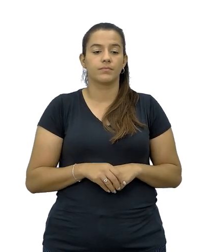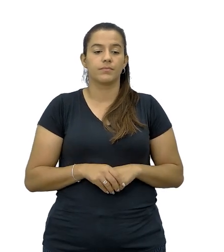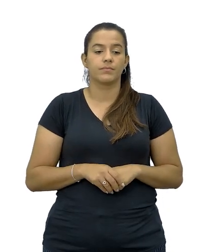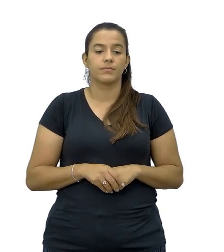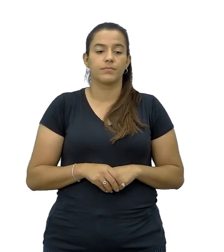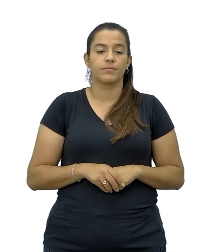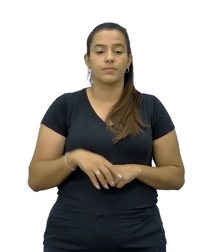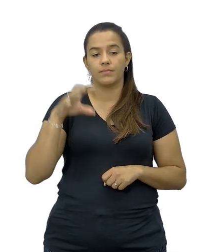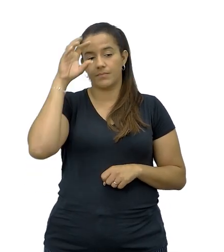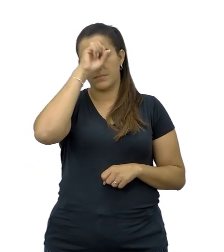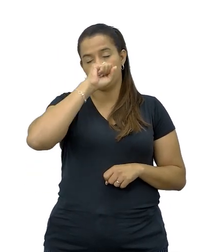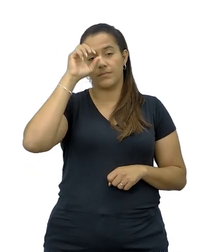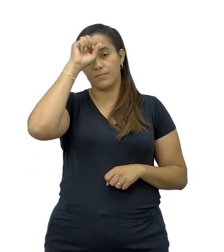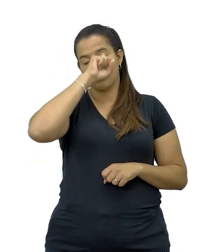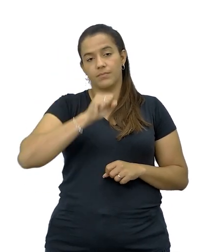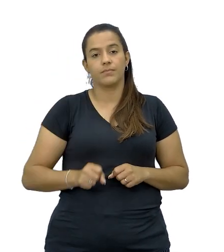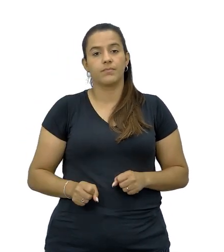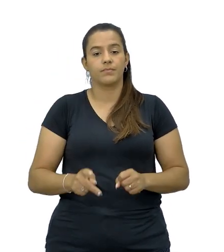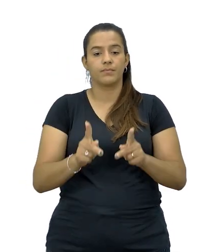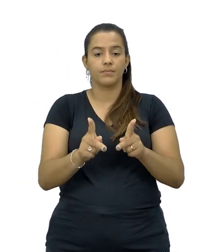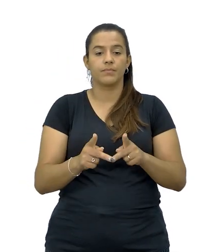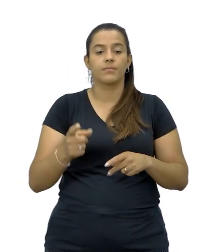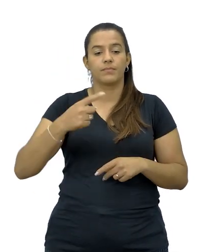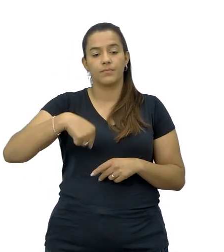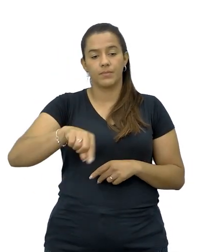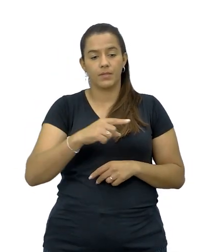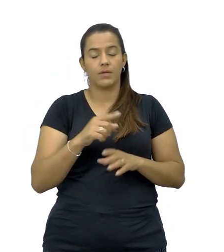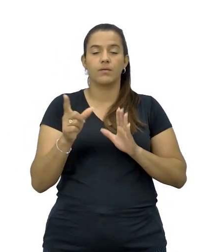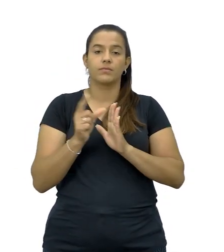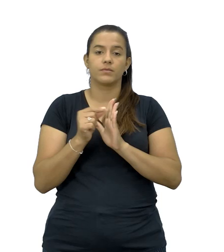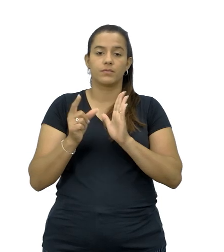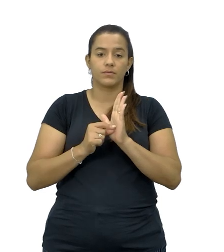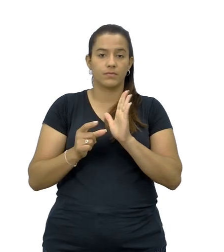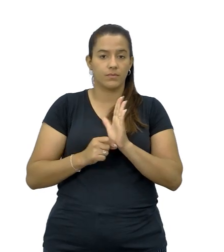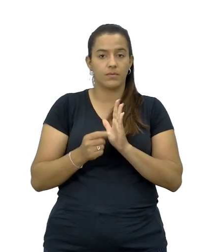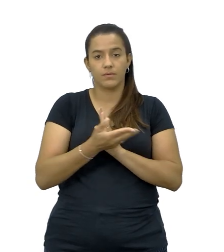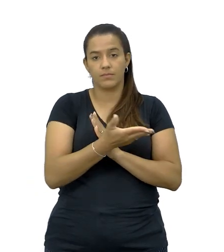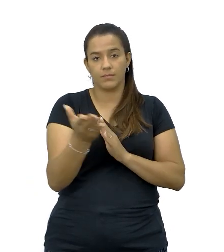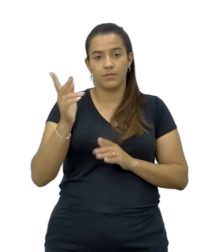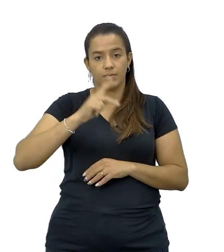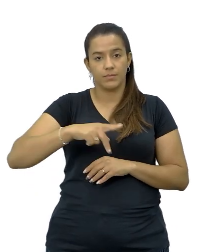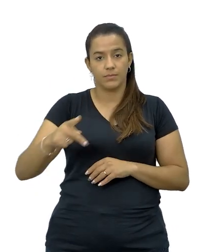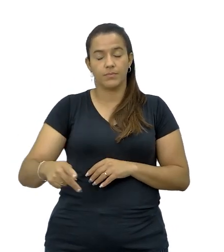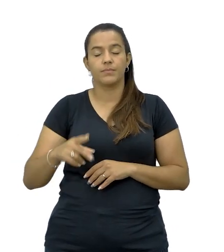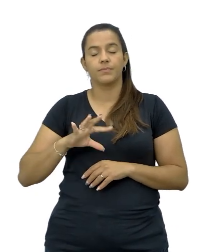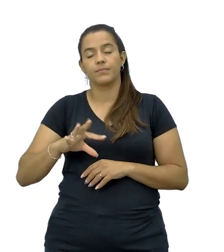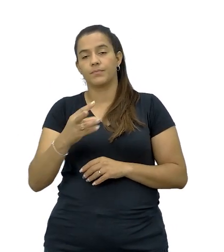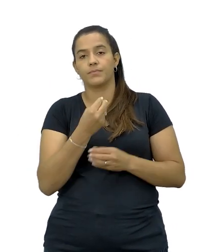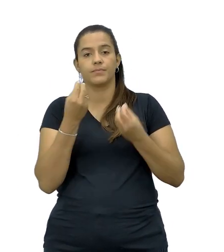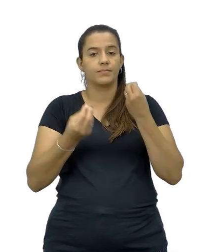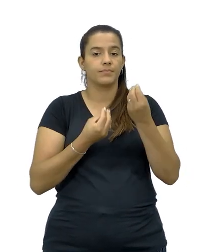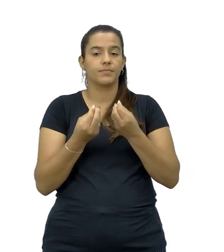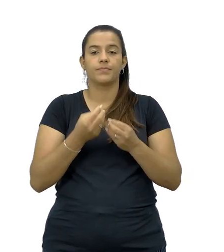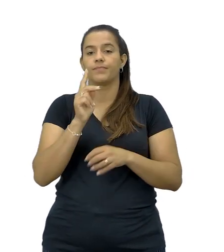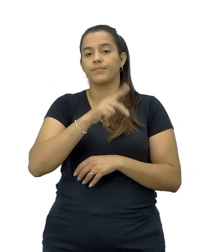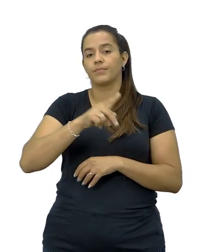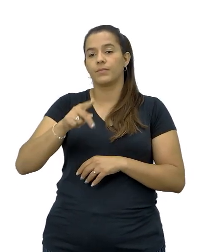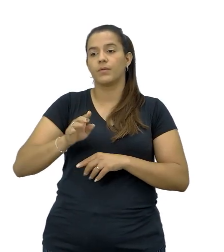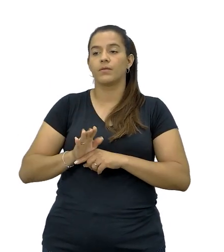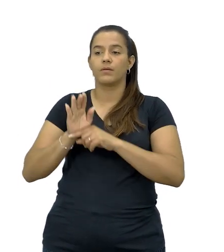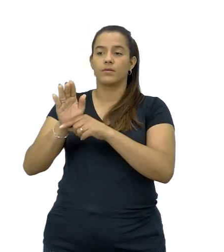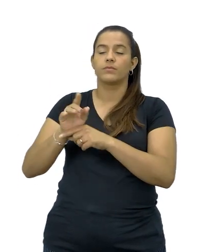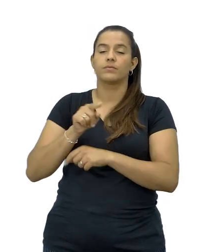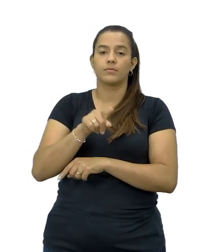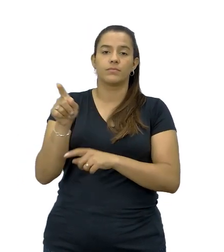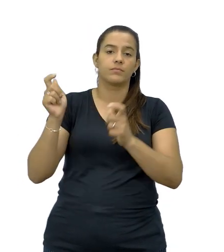aqui, é o Aprender Sempre, que é um caderno digital para o professor que contém orientações de como ele vai promover o desenvolvimento